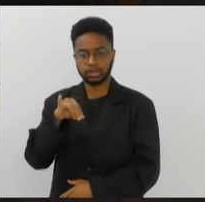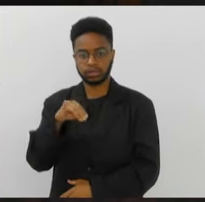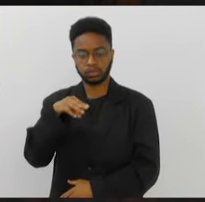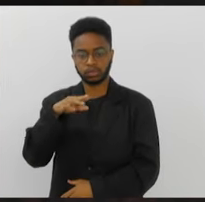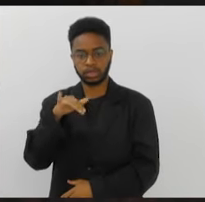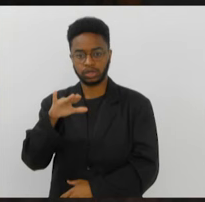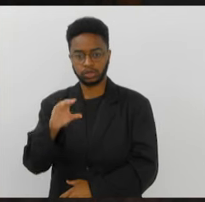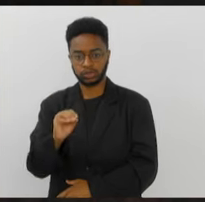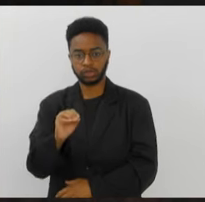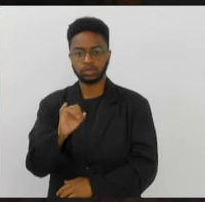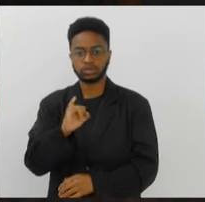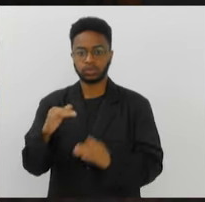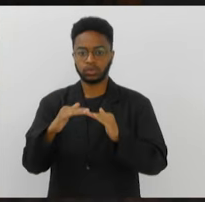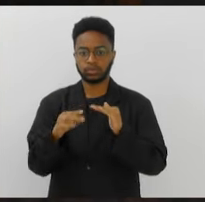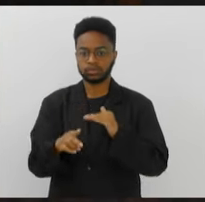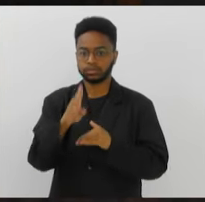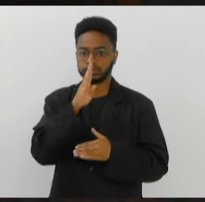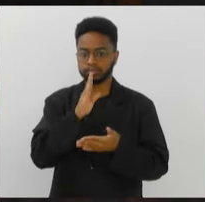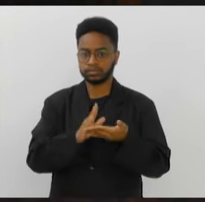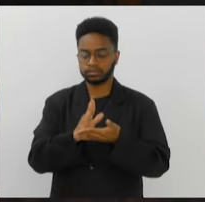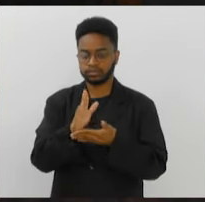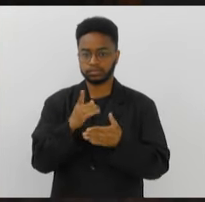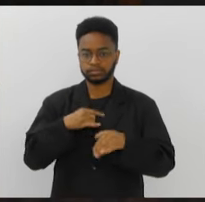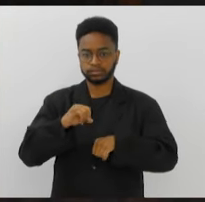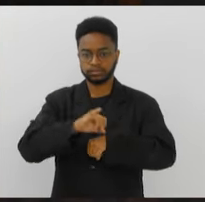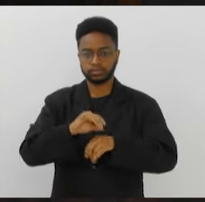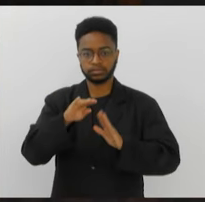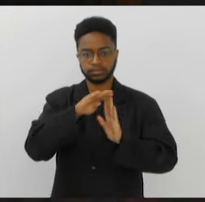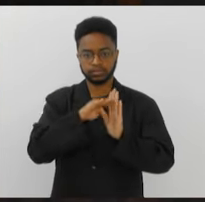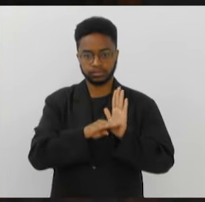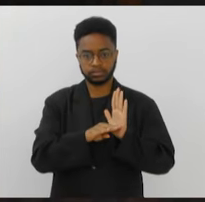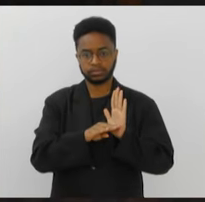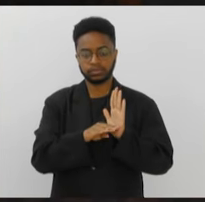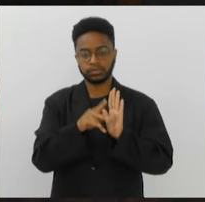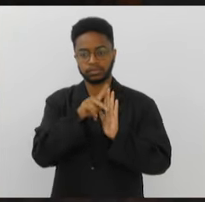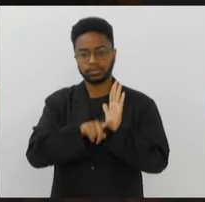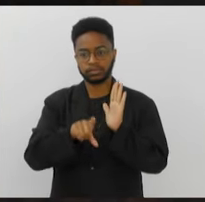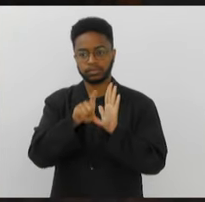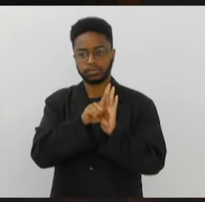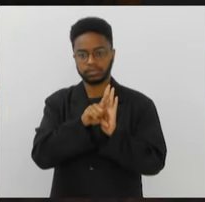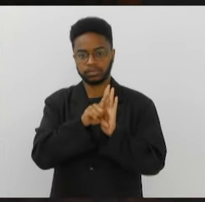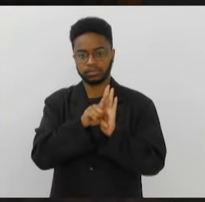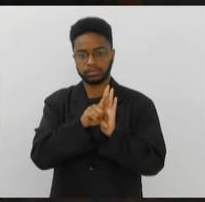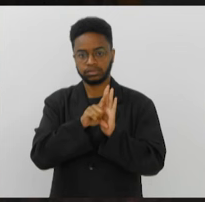como estão aprovados. Há sobre a mesa inclusão na ordem do dia do projeto